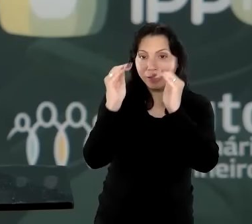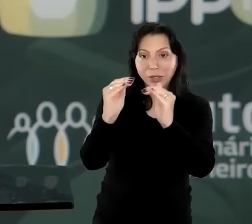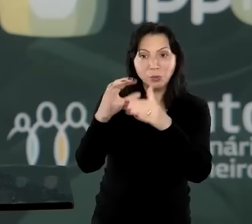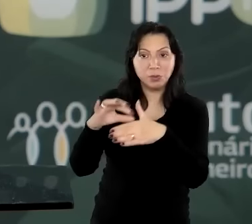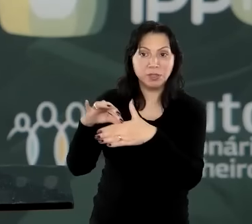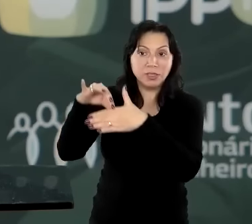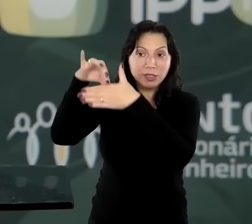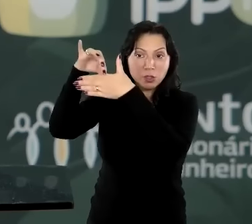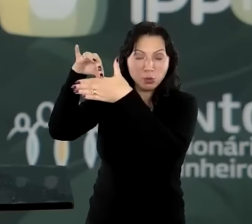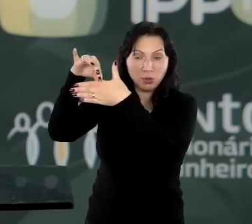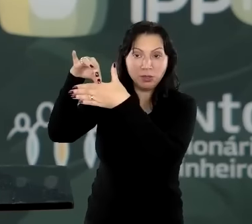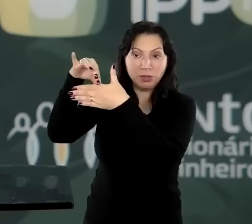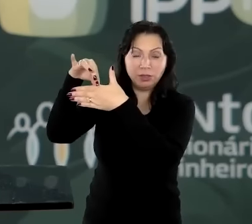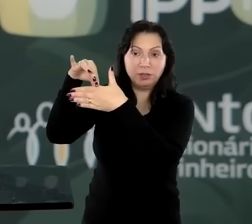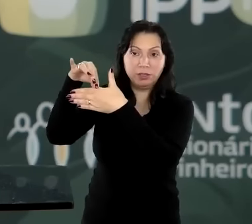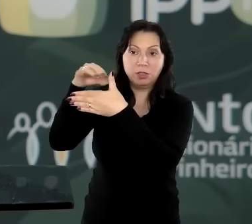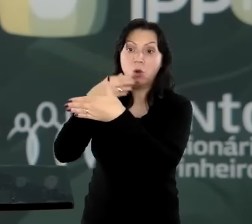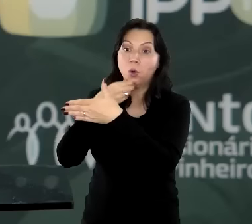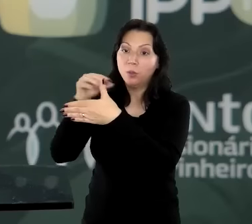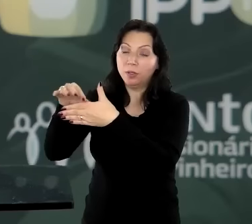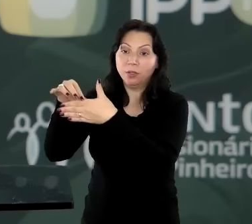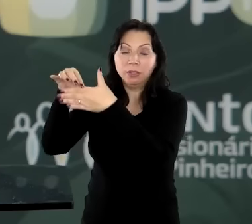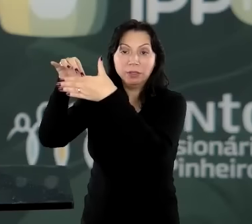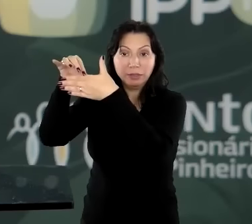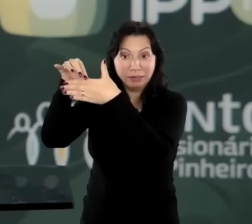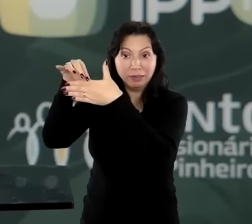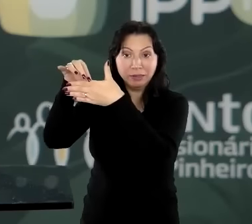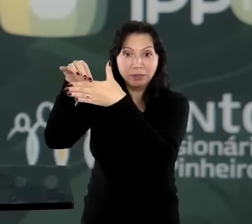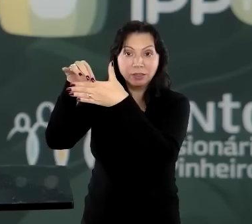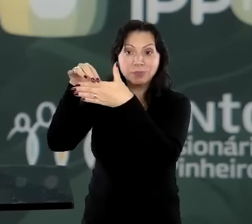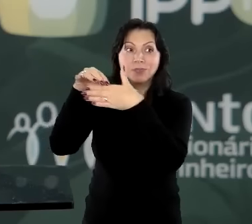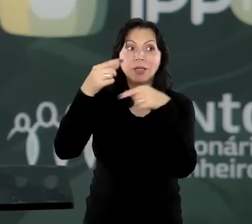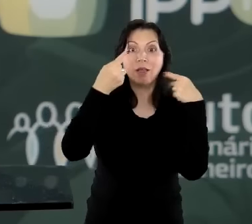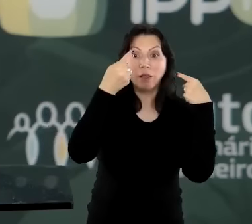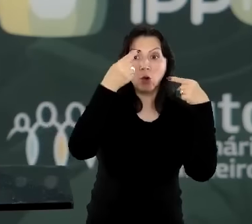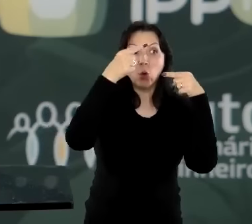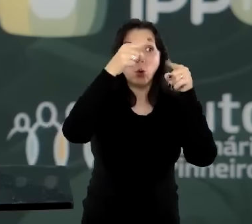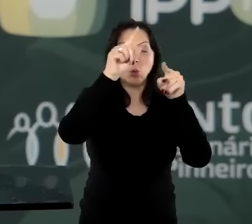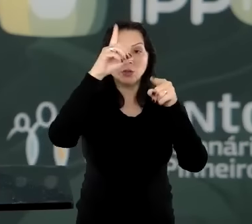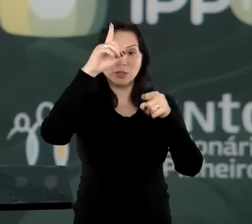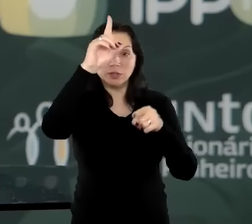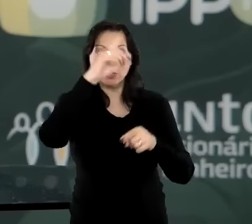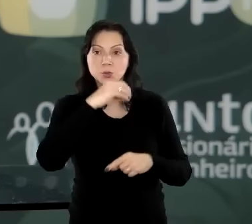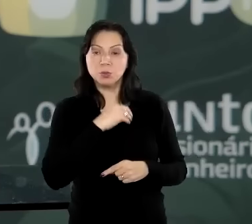do líder está na palavra. Enquanto essa autoridade for fiel às escrituras, ela precisa ser